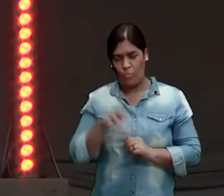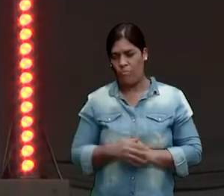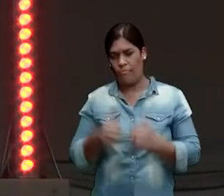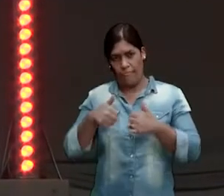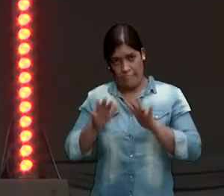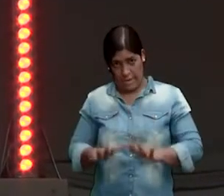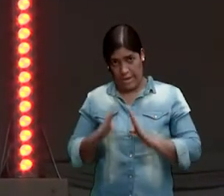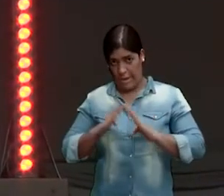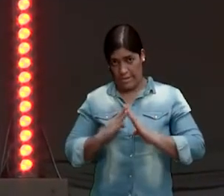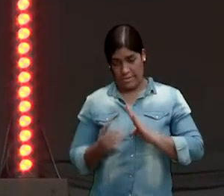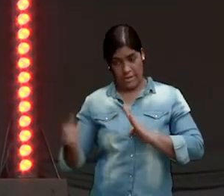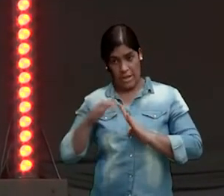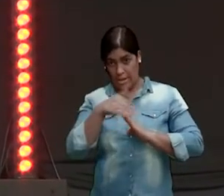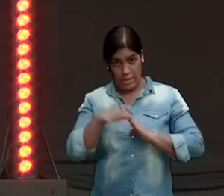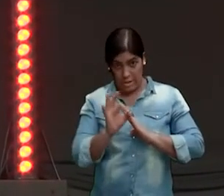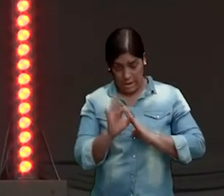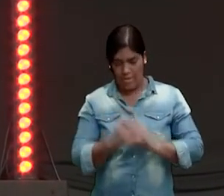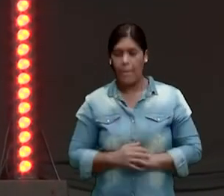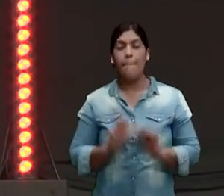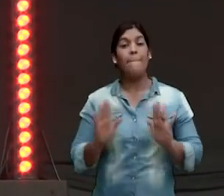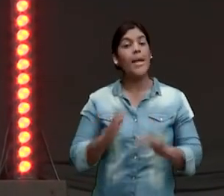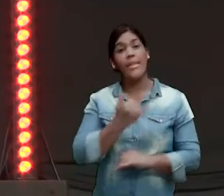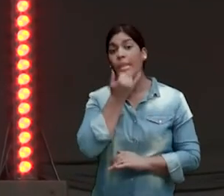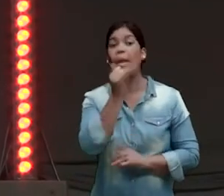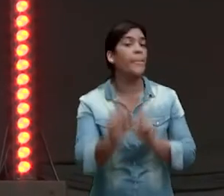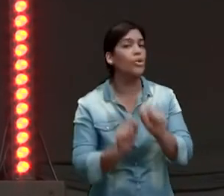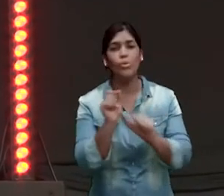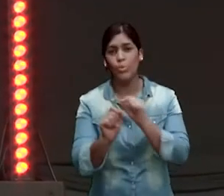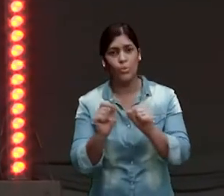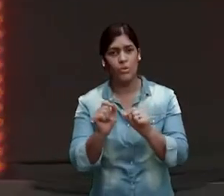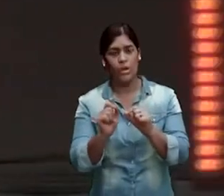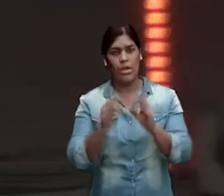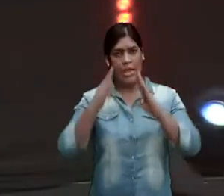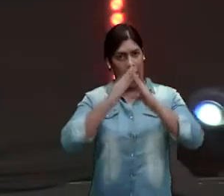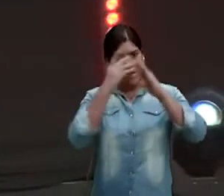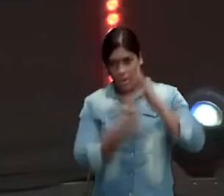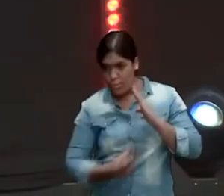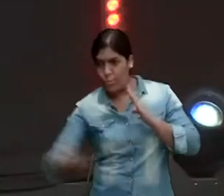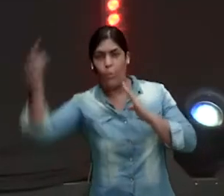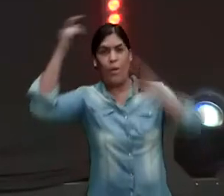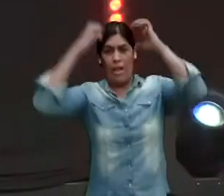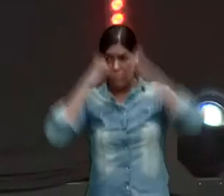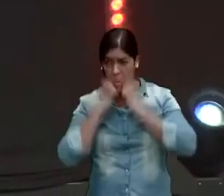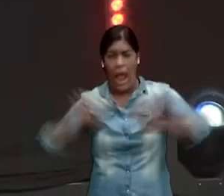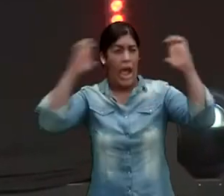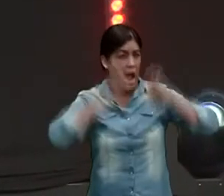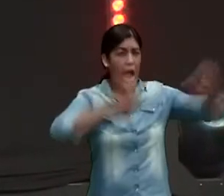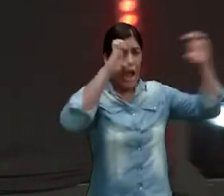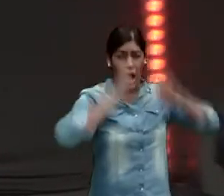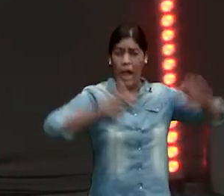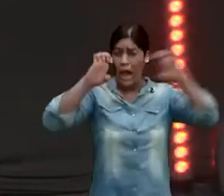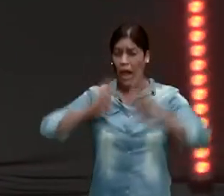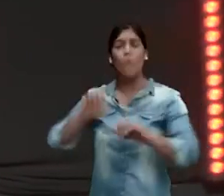em pó de repente os caras sai de casa e começa a pregar o evangelho e aí prendem Eles é que se